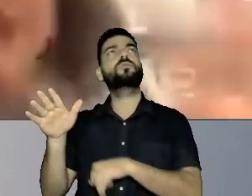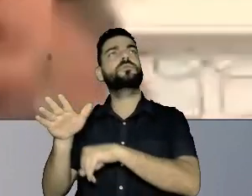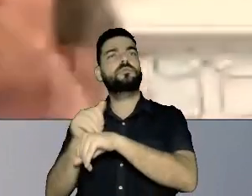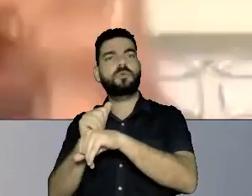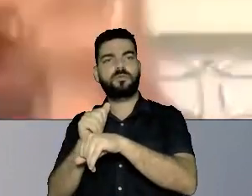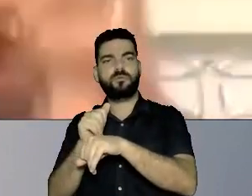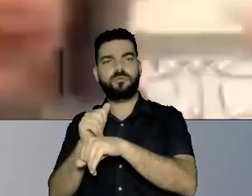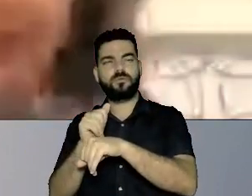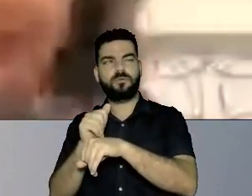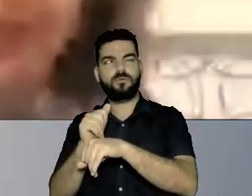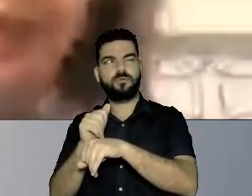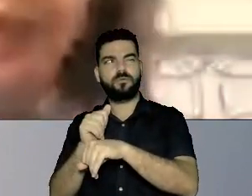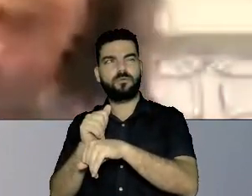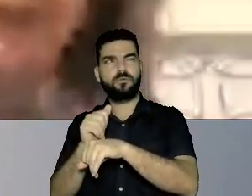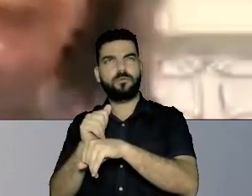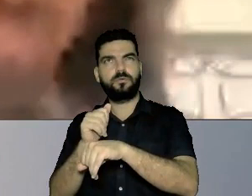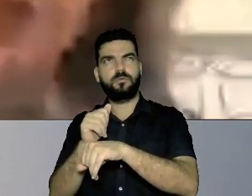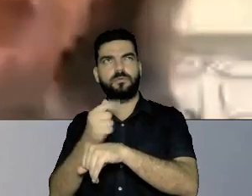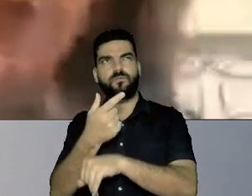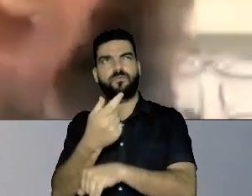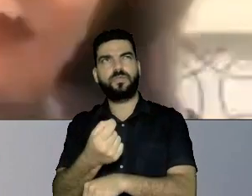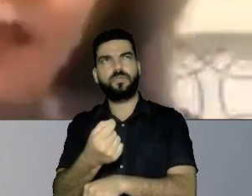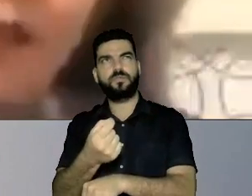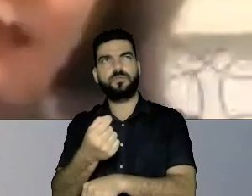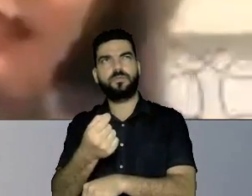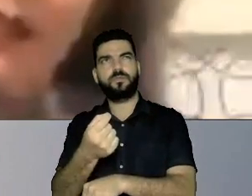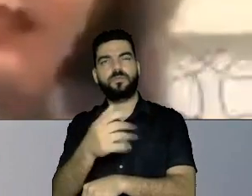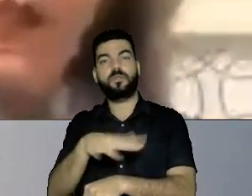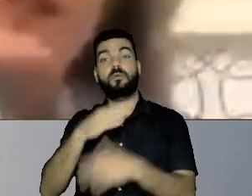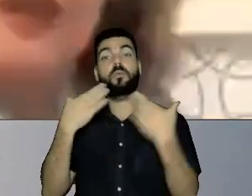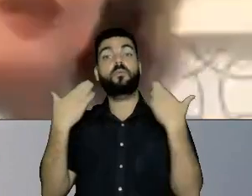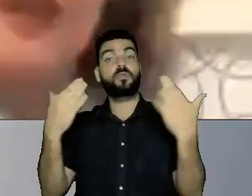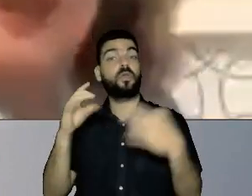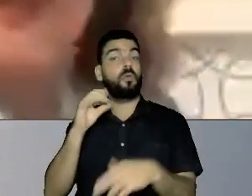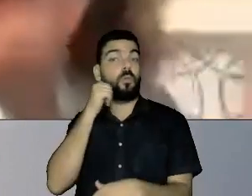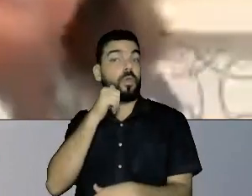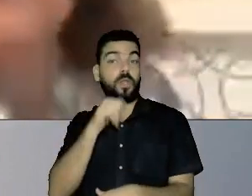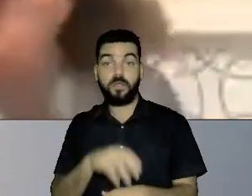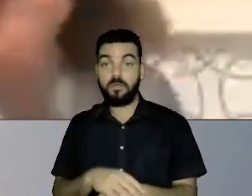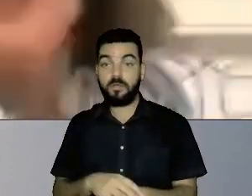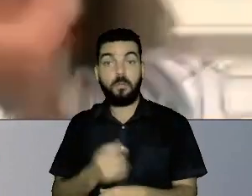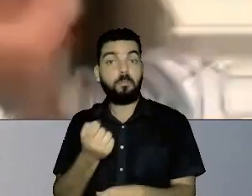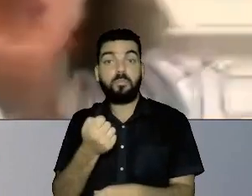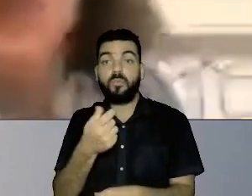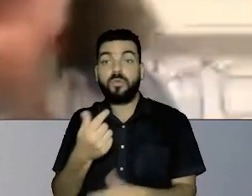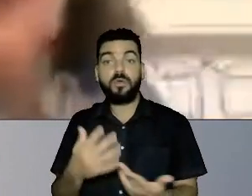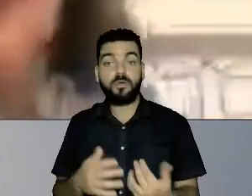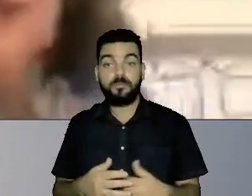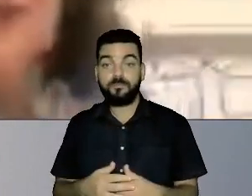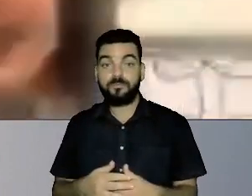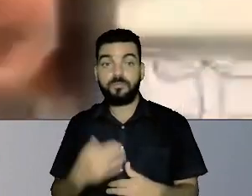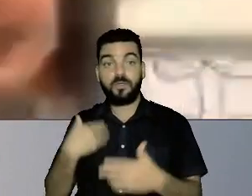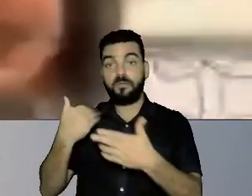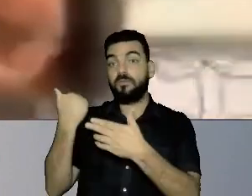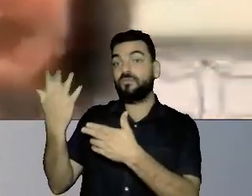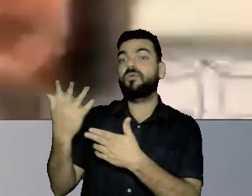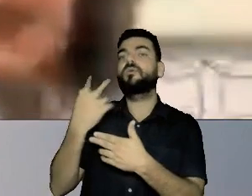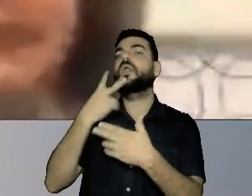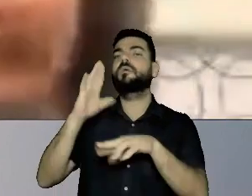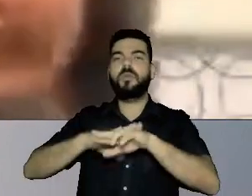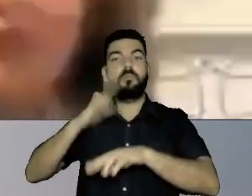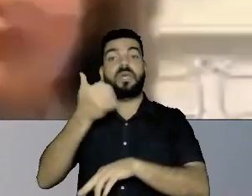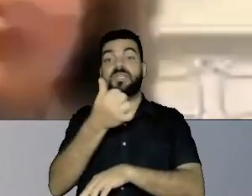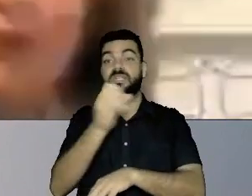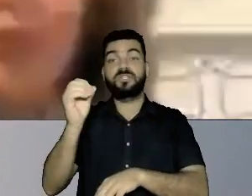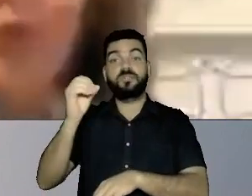20 dos convidados gerais para expor eram mulheres, e elas estavam lá fora dizendo, olha, tem 60 de nós